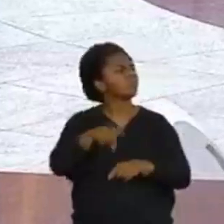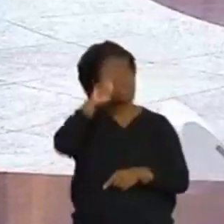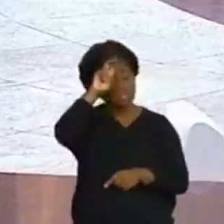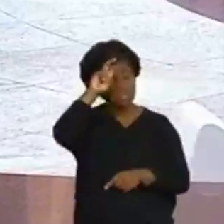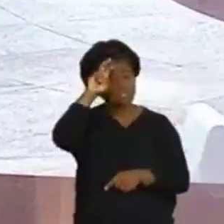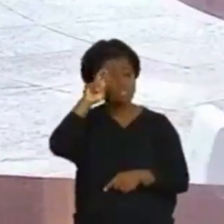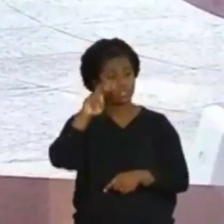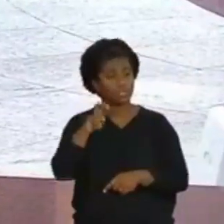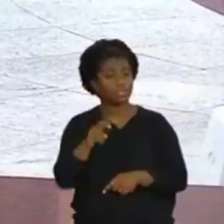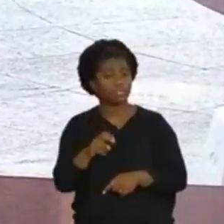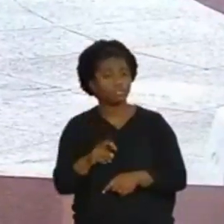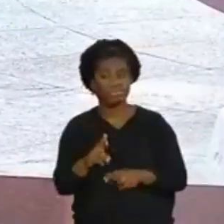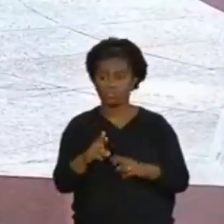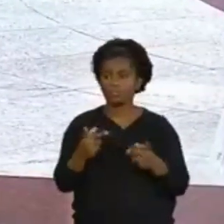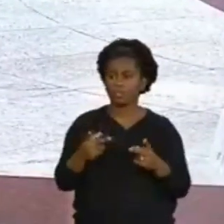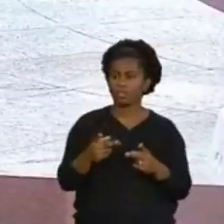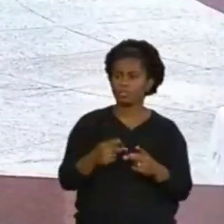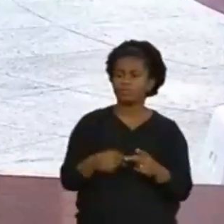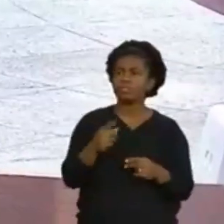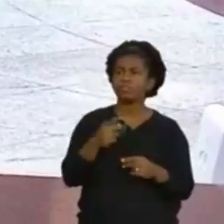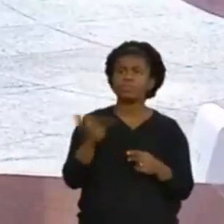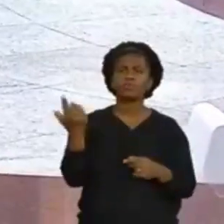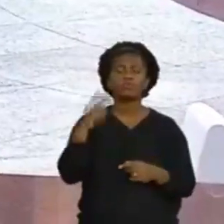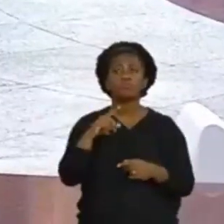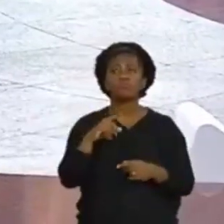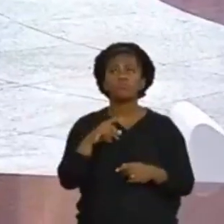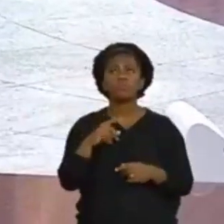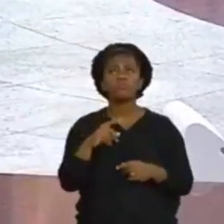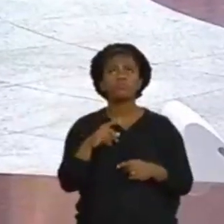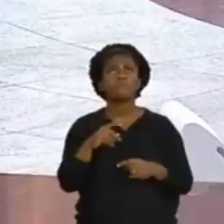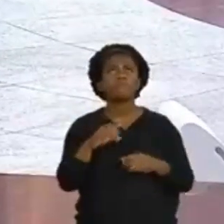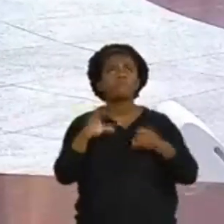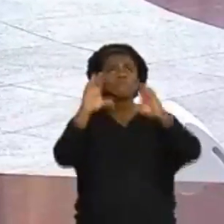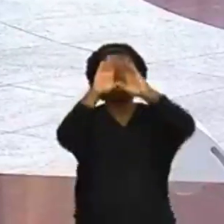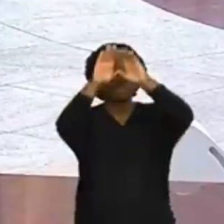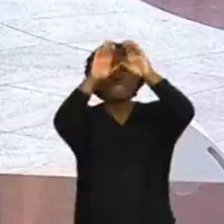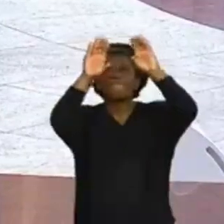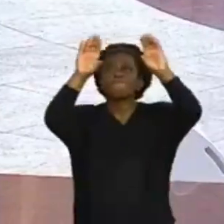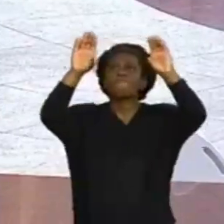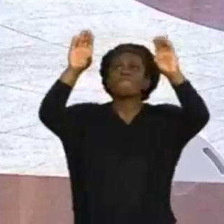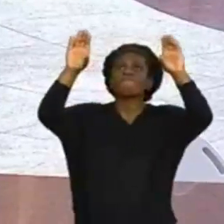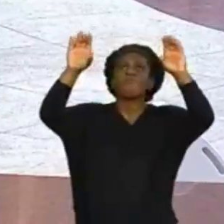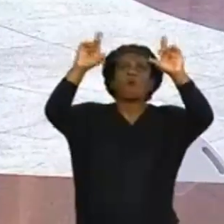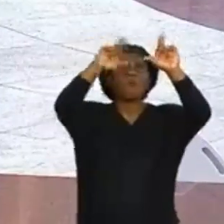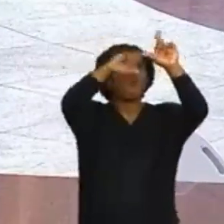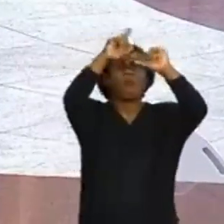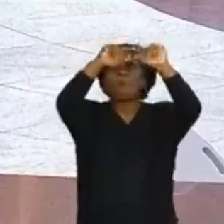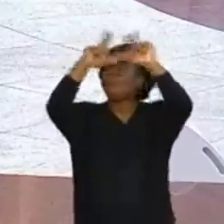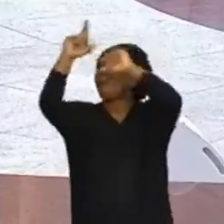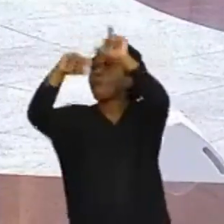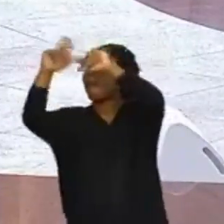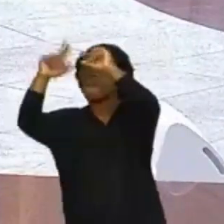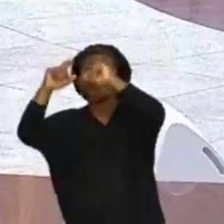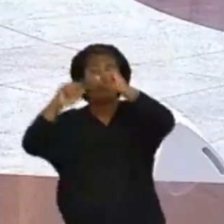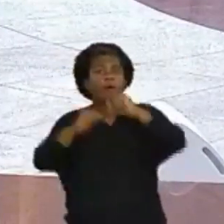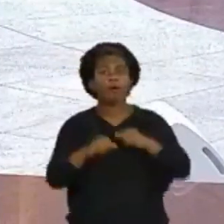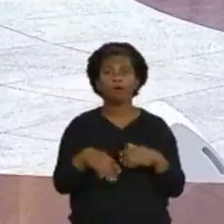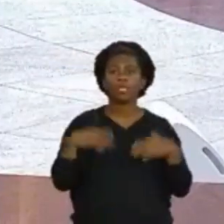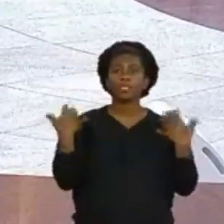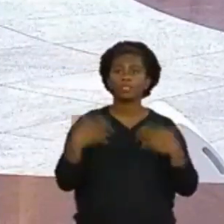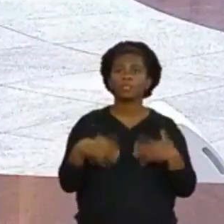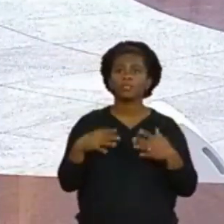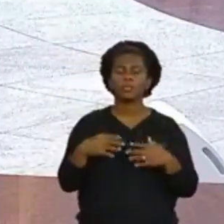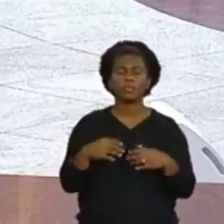e aí você consegue ver um pouco da grandeza de Deus, e ele viu tantas estrelas, eu acho que ele